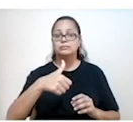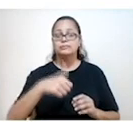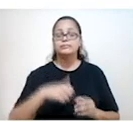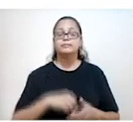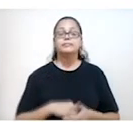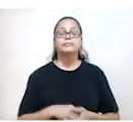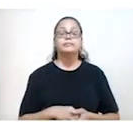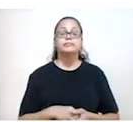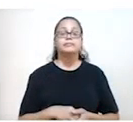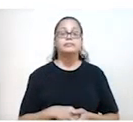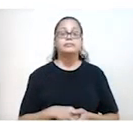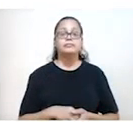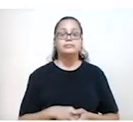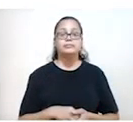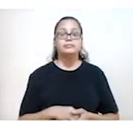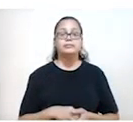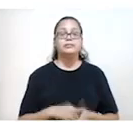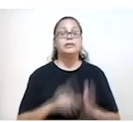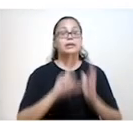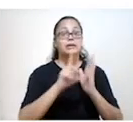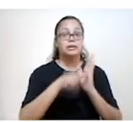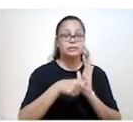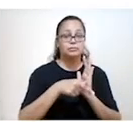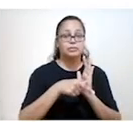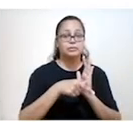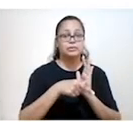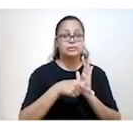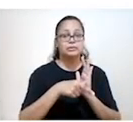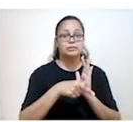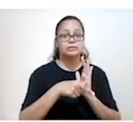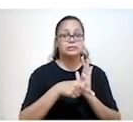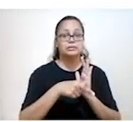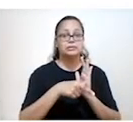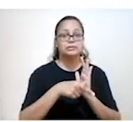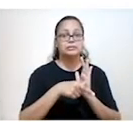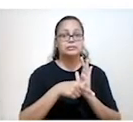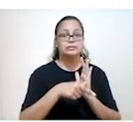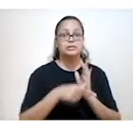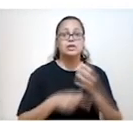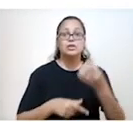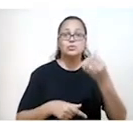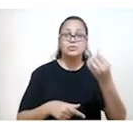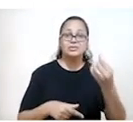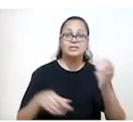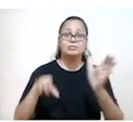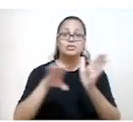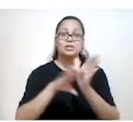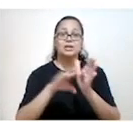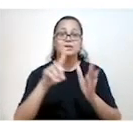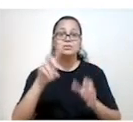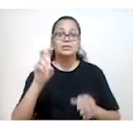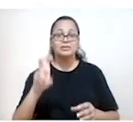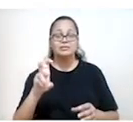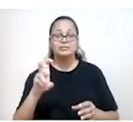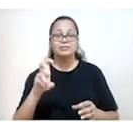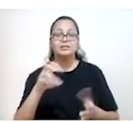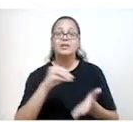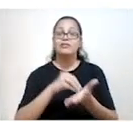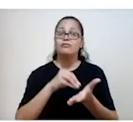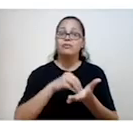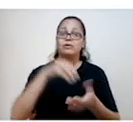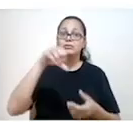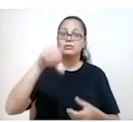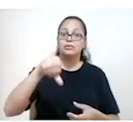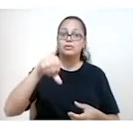2, 11. E posição 15. Ó, do 6 para chegar no 15, falta 9. Não